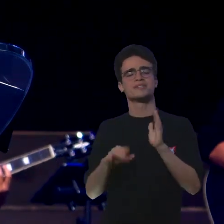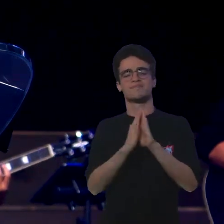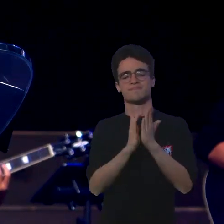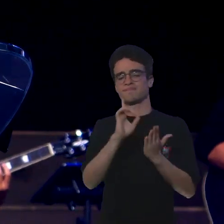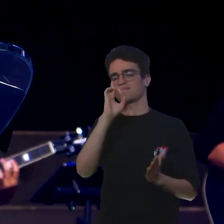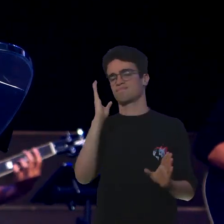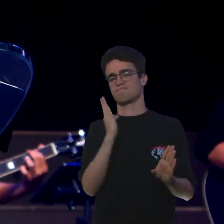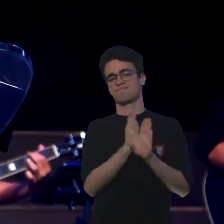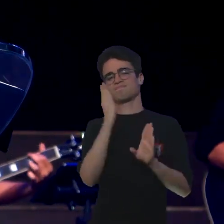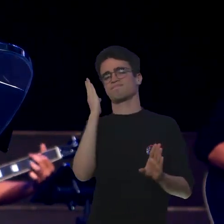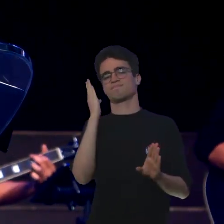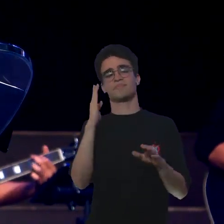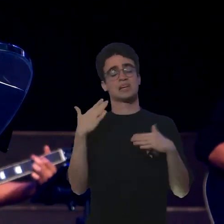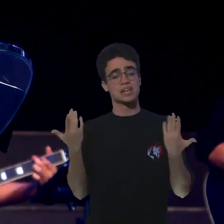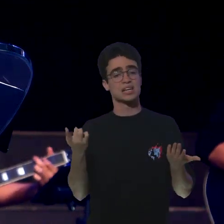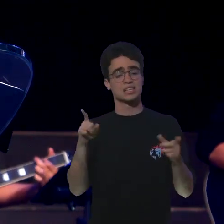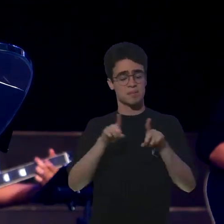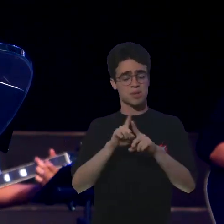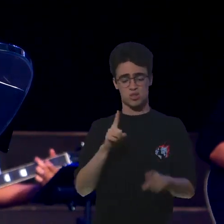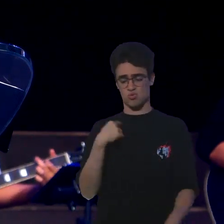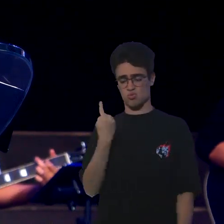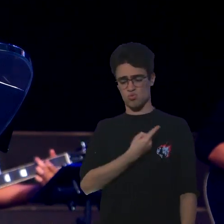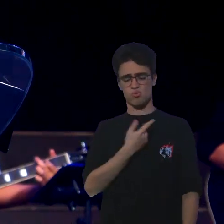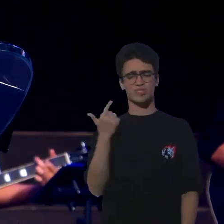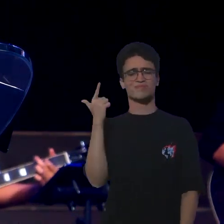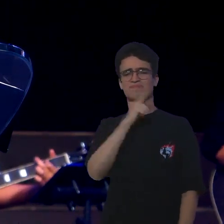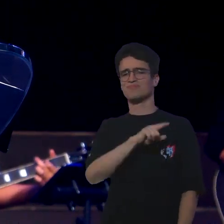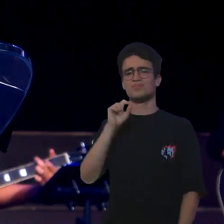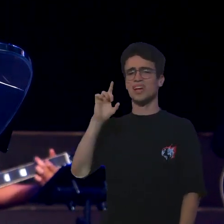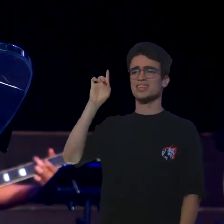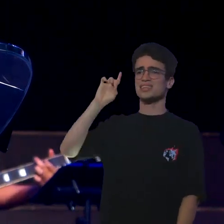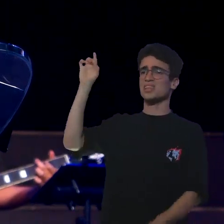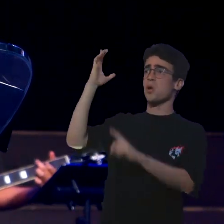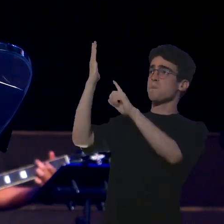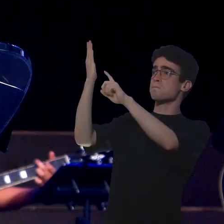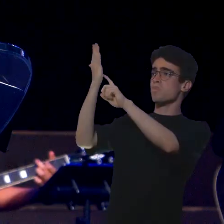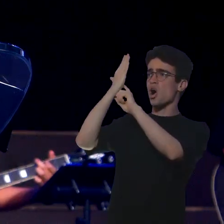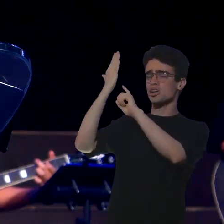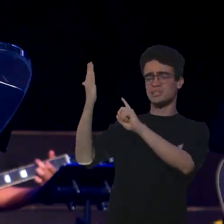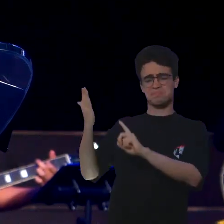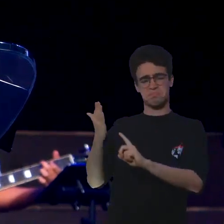que os nossos corações e mentes sejam iluminados,